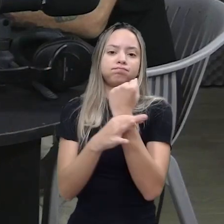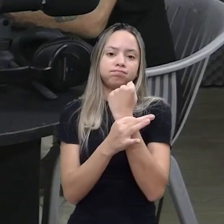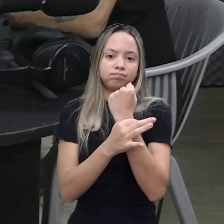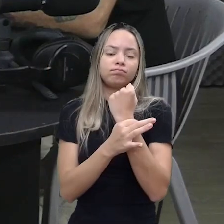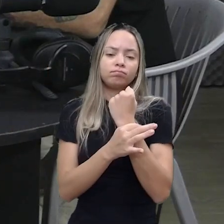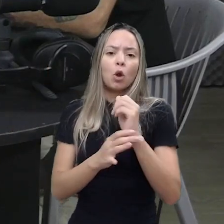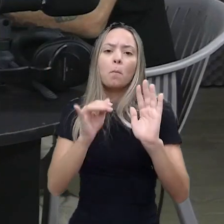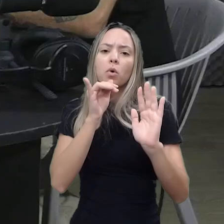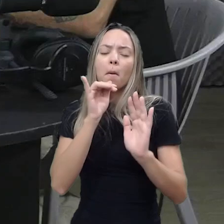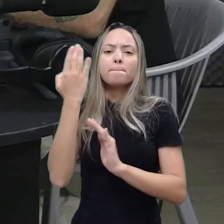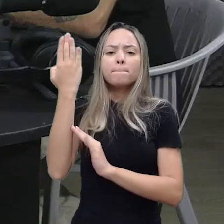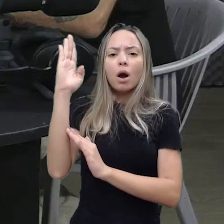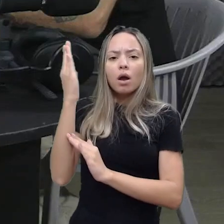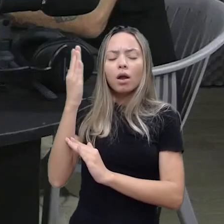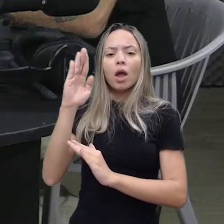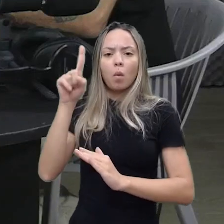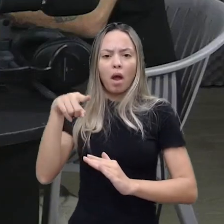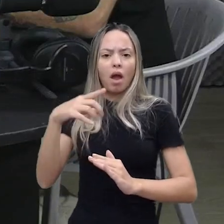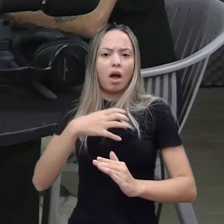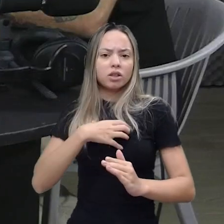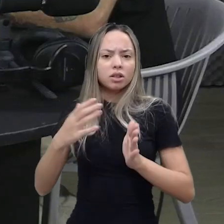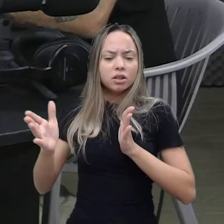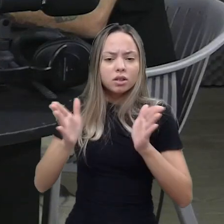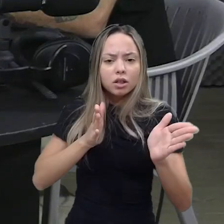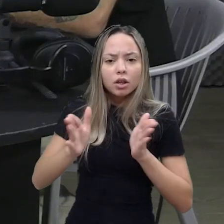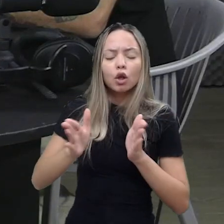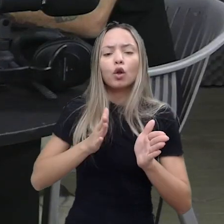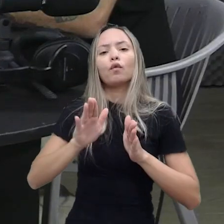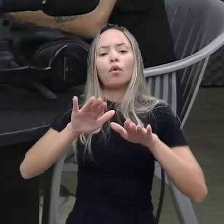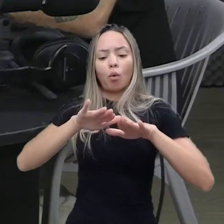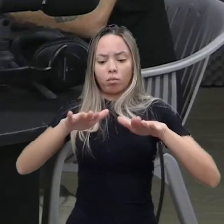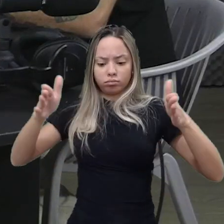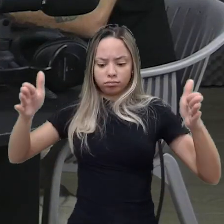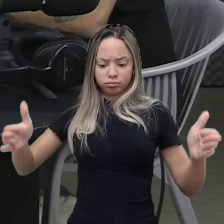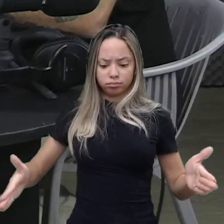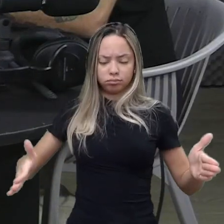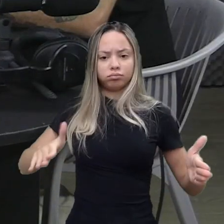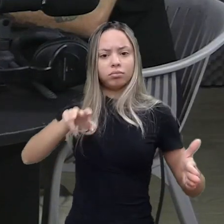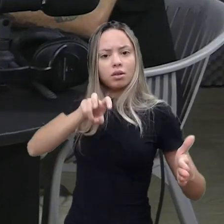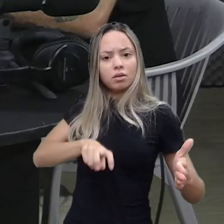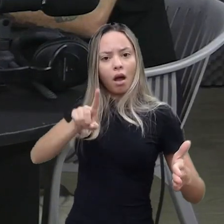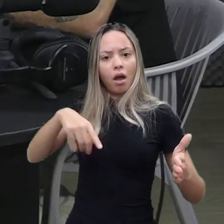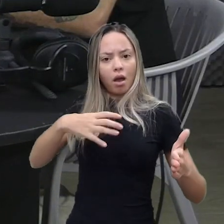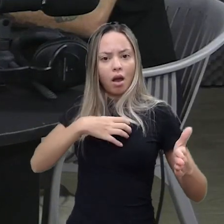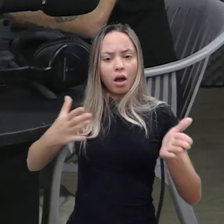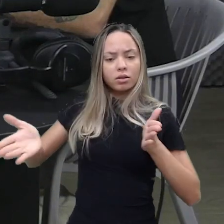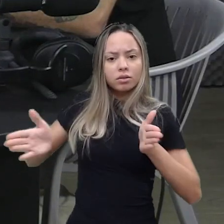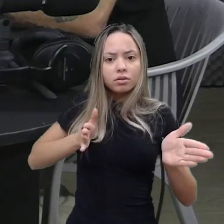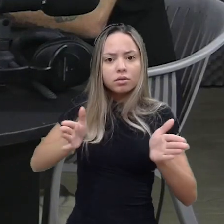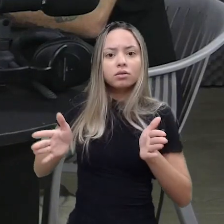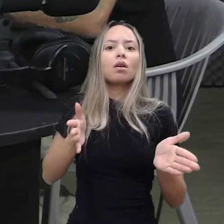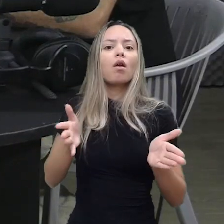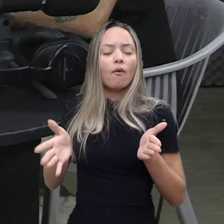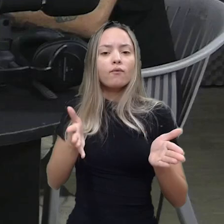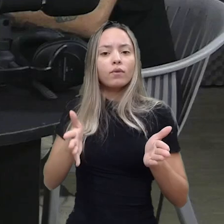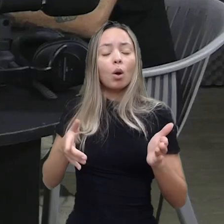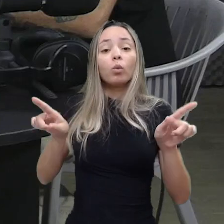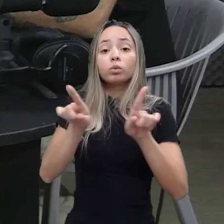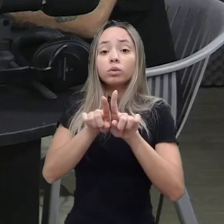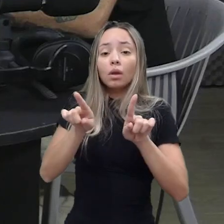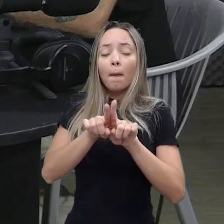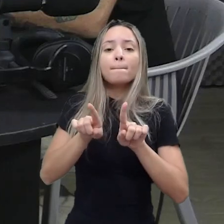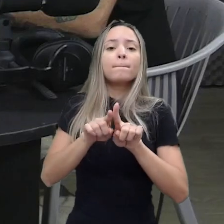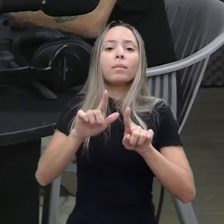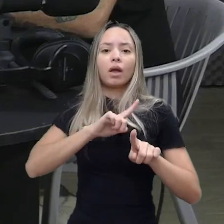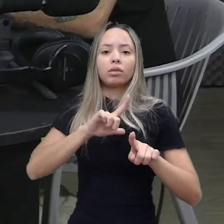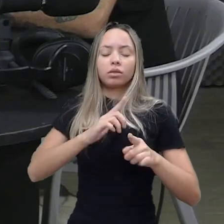banheiro acessível, precisa de uma pia acessível, precisa de uma banca, né, adequada. Você precisa de um plano inclinado para um